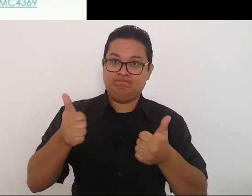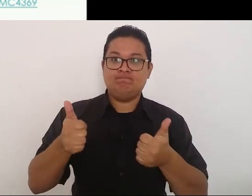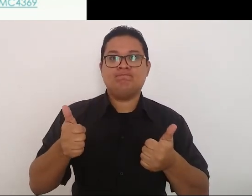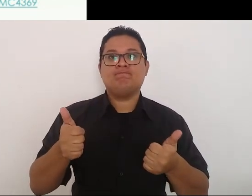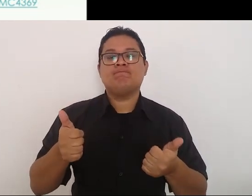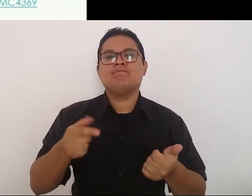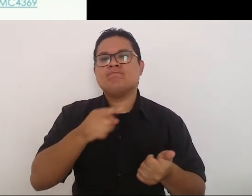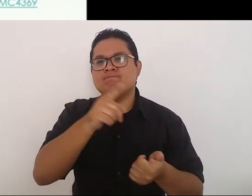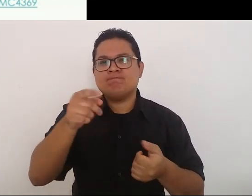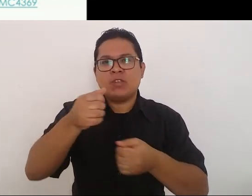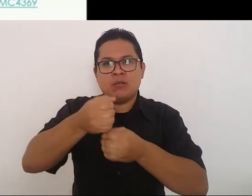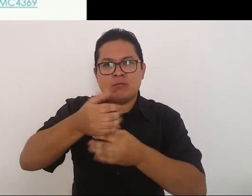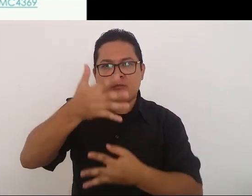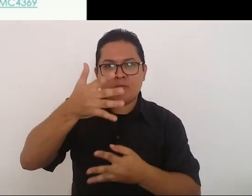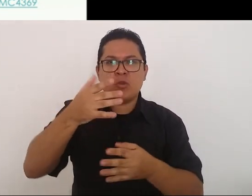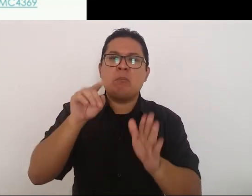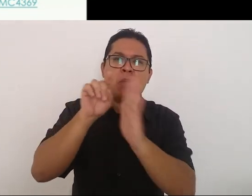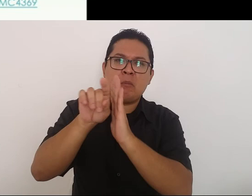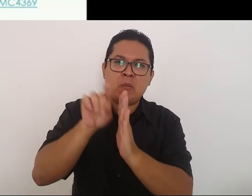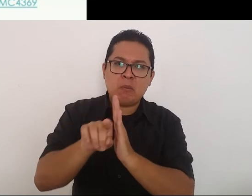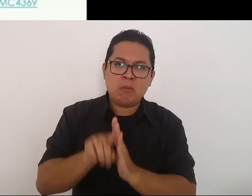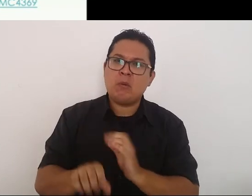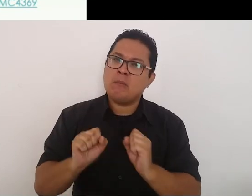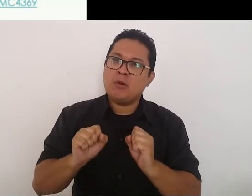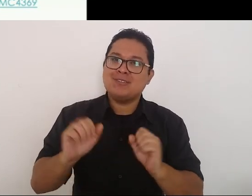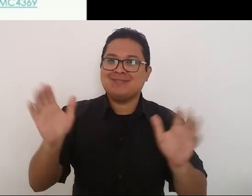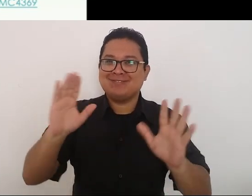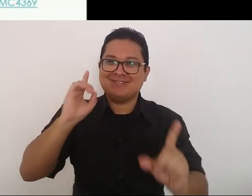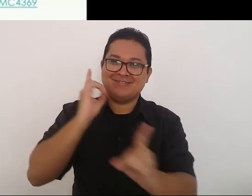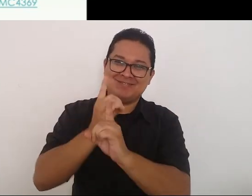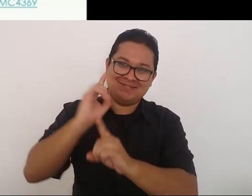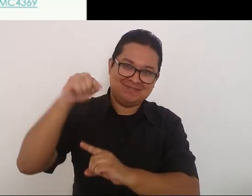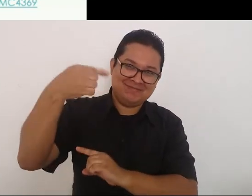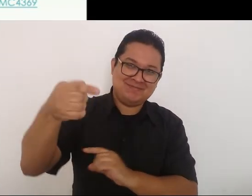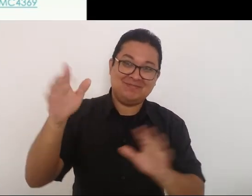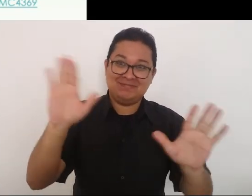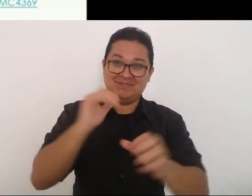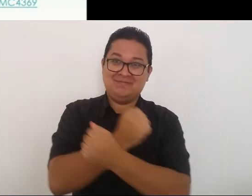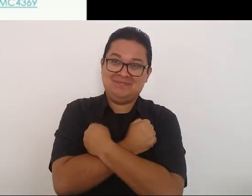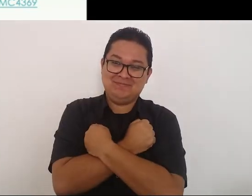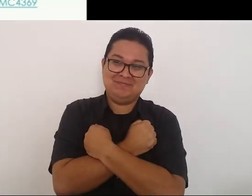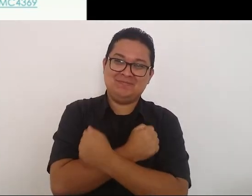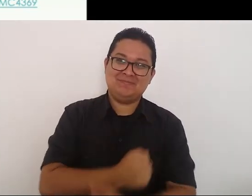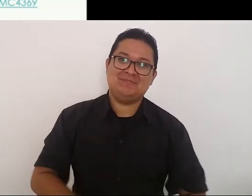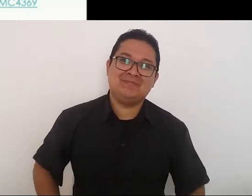Então, deixa aí sua pergunta, seu comentário. Até uma próxima. Abração, viu?